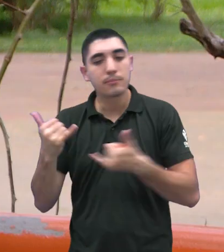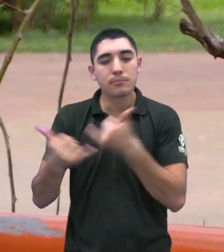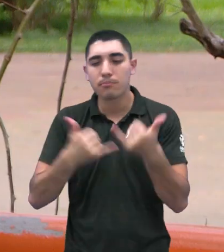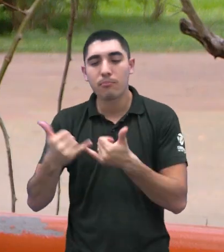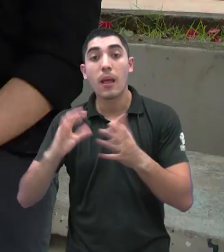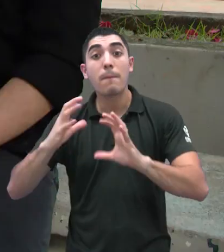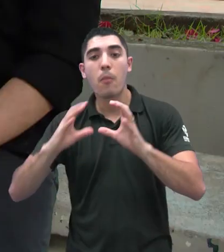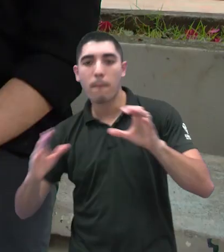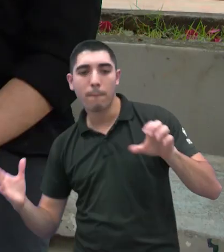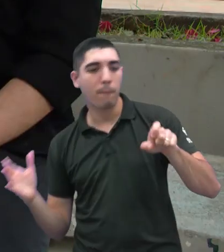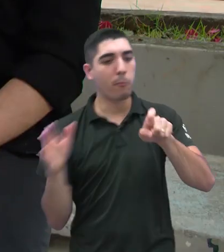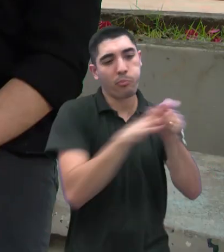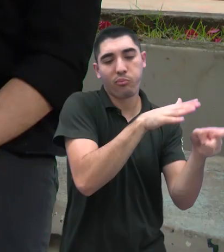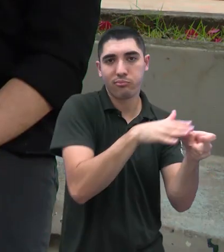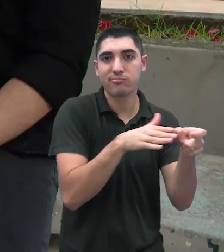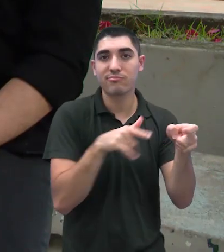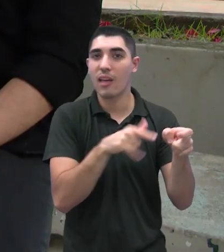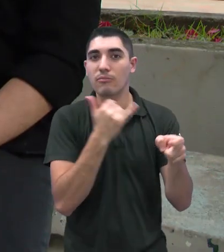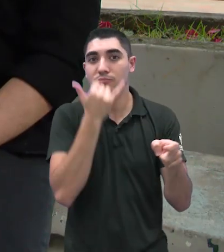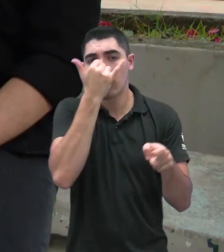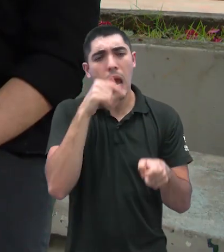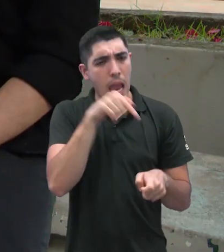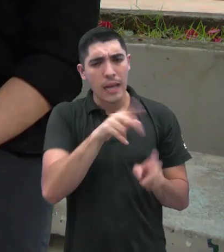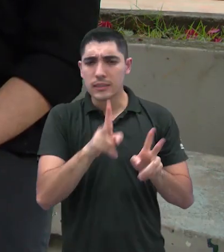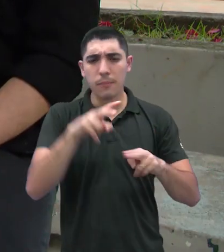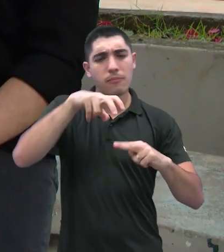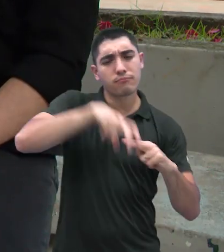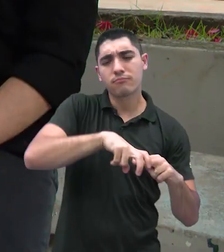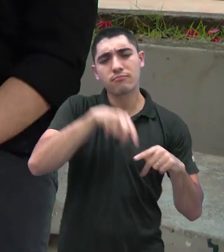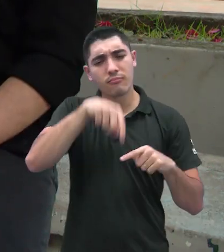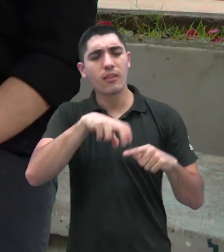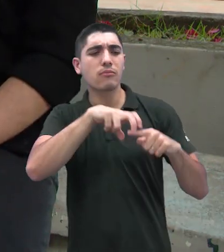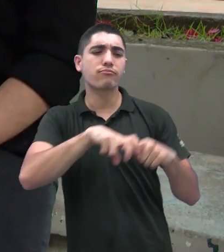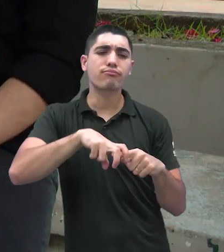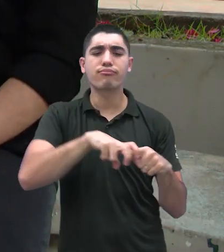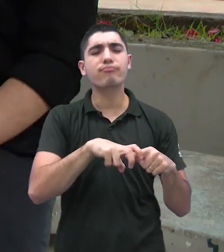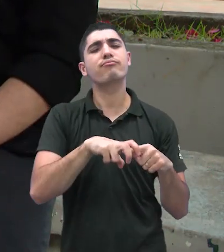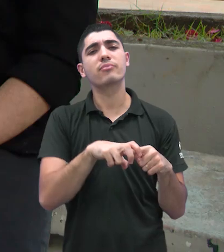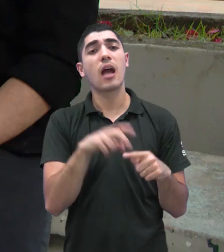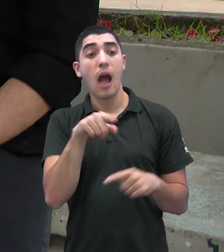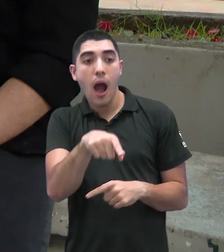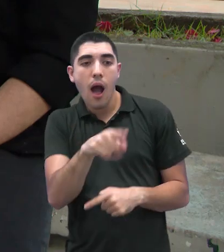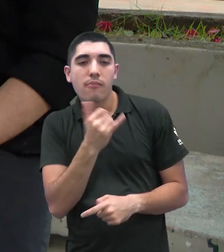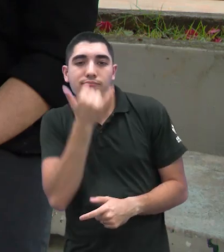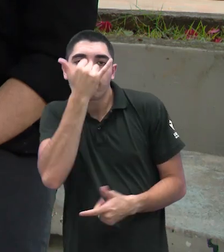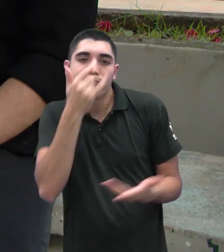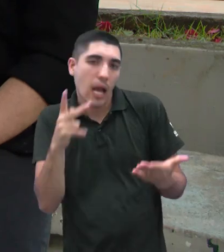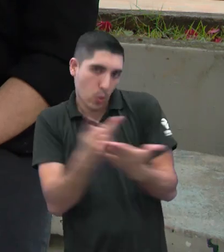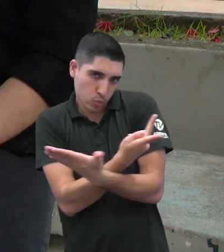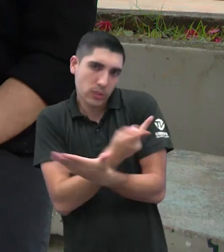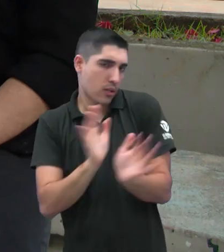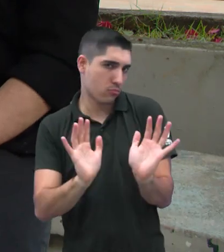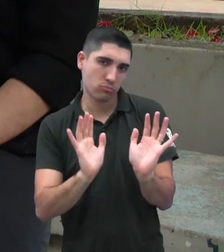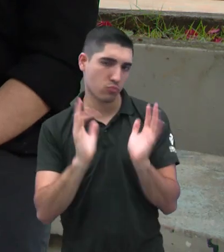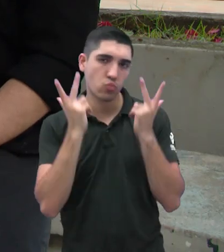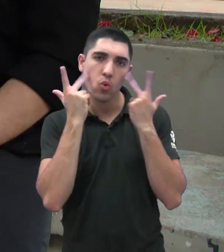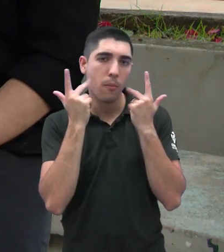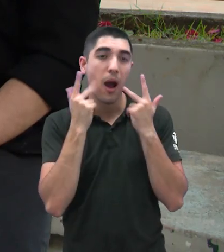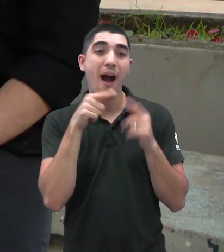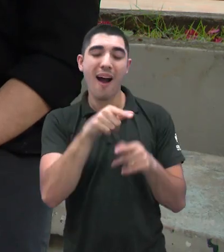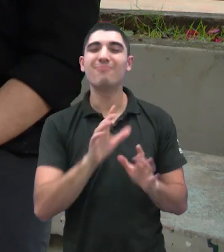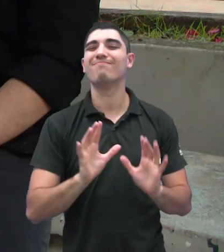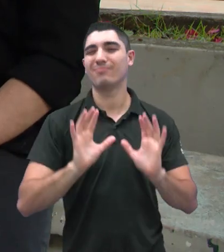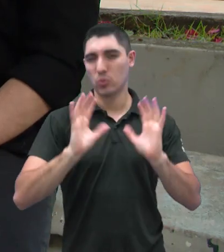de uma criança. Porque ela, tipo, pousava aqui, pousava no banco. E dessa vez a gente achou que foi um acidente, né?